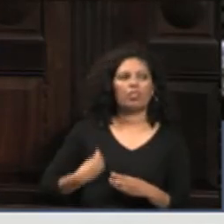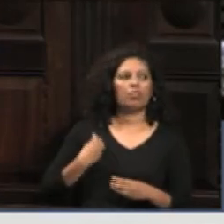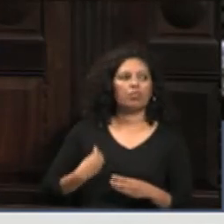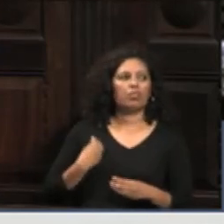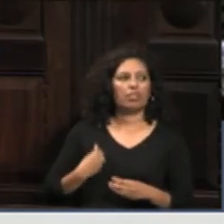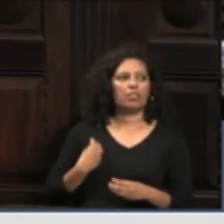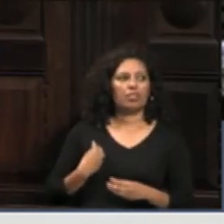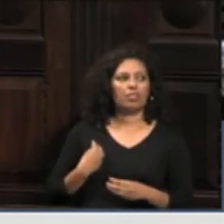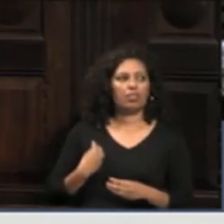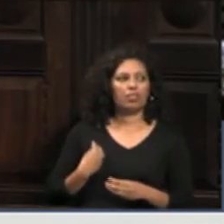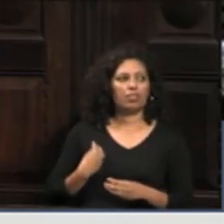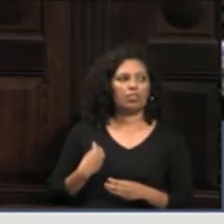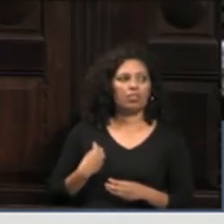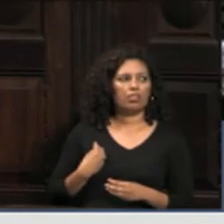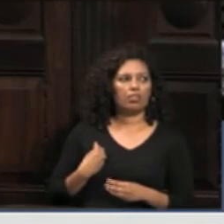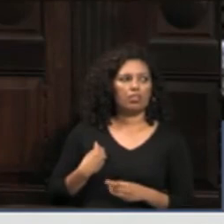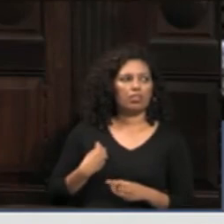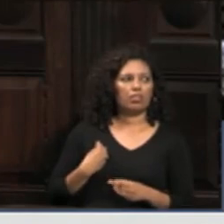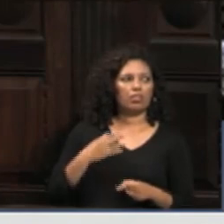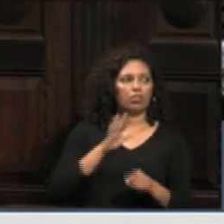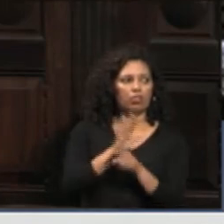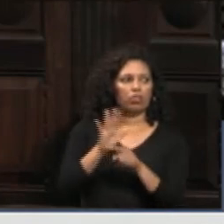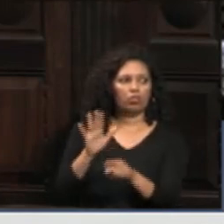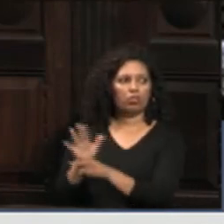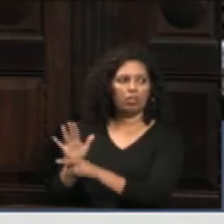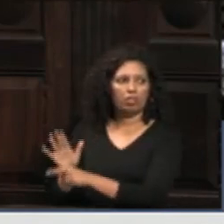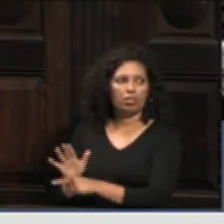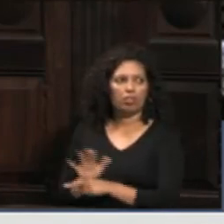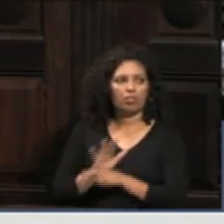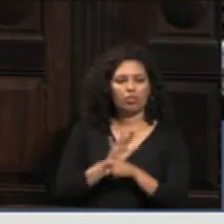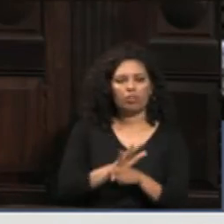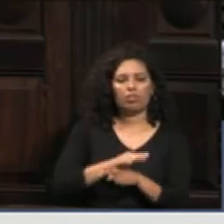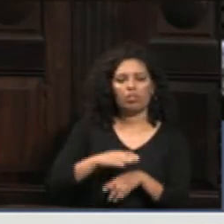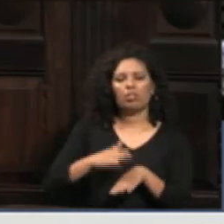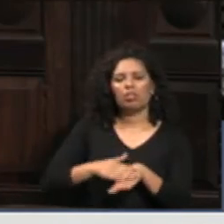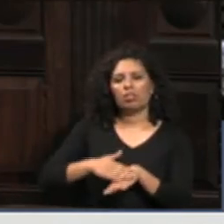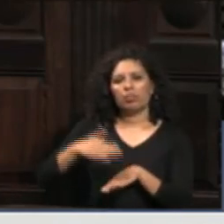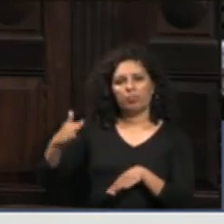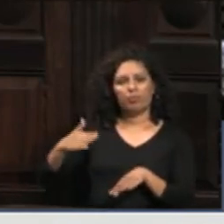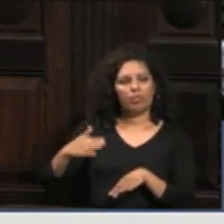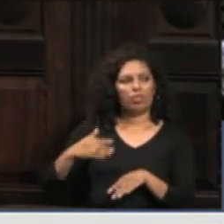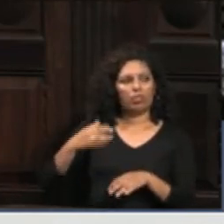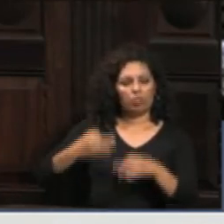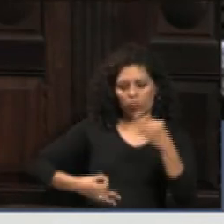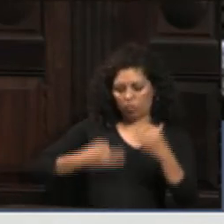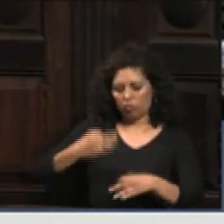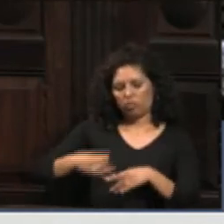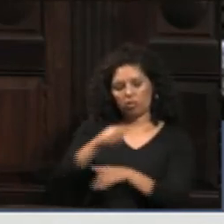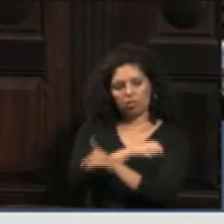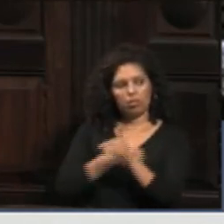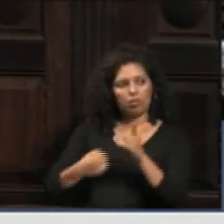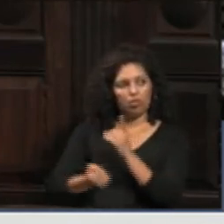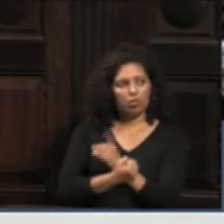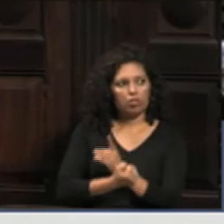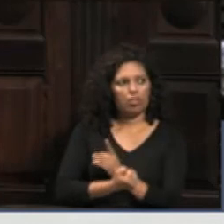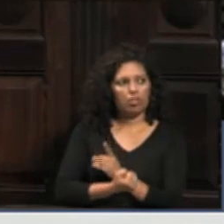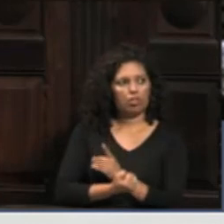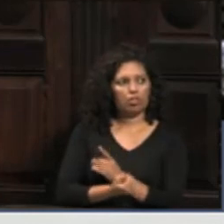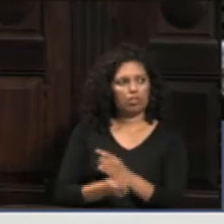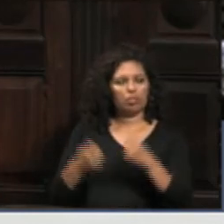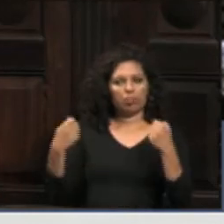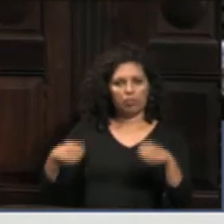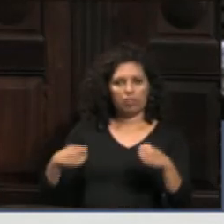da vida solidária, fraterna e, acima de tudo, com justiça social, que